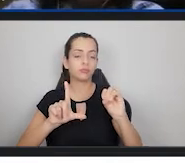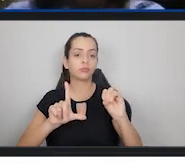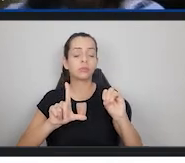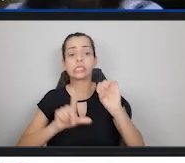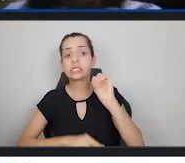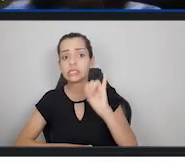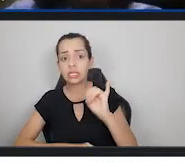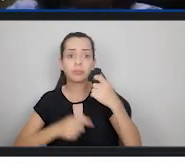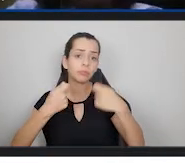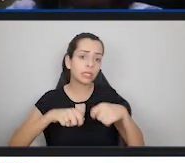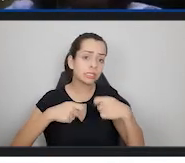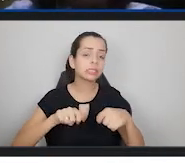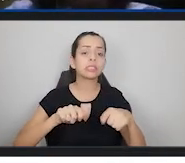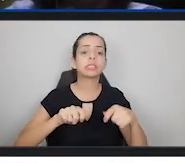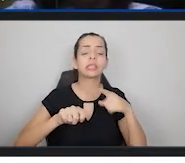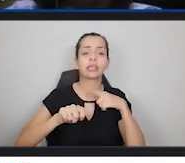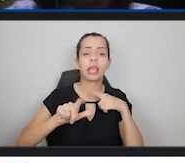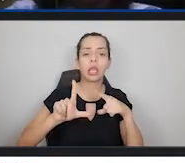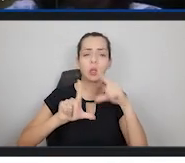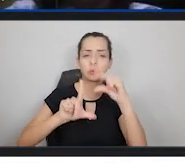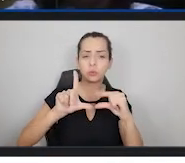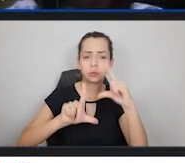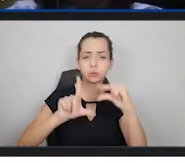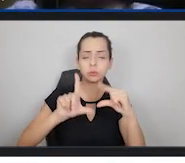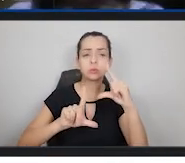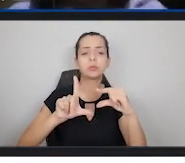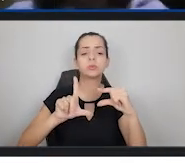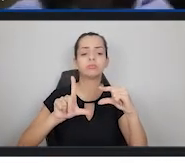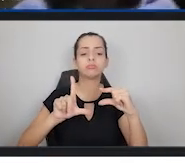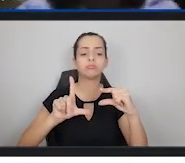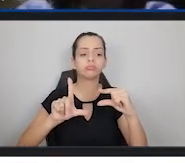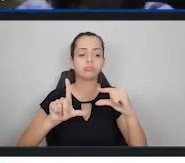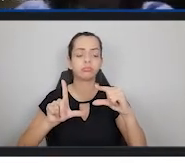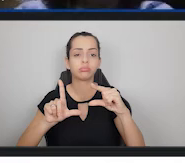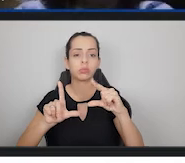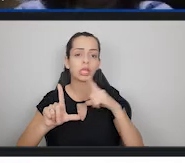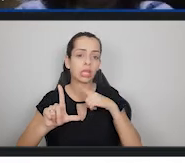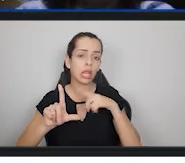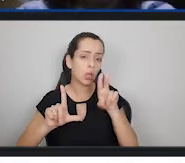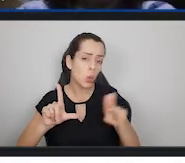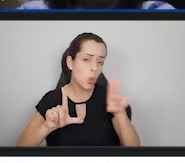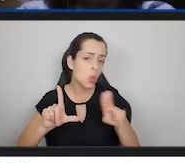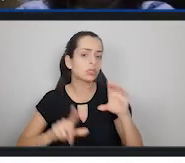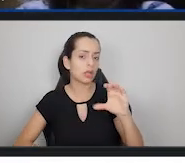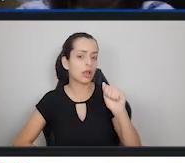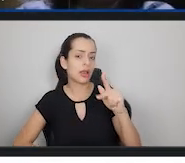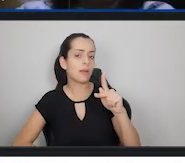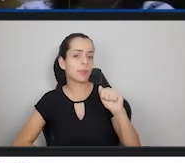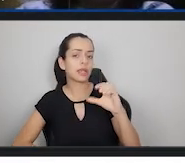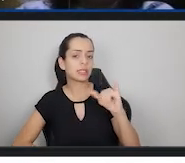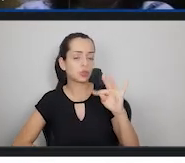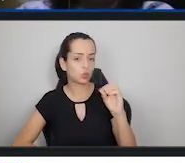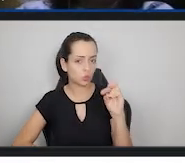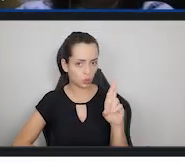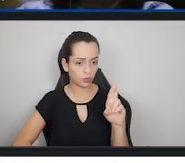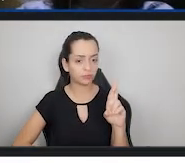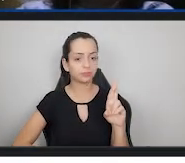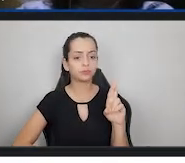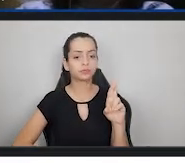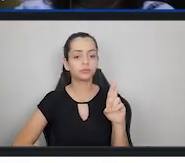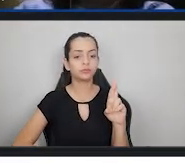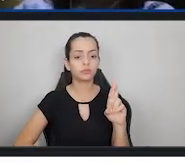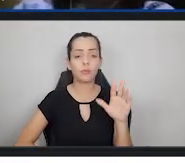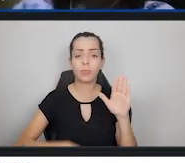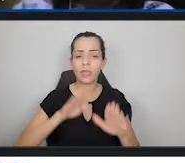Temos aqui um outro componente que é um banco de capacitores para fazer a compensação de reativo, normalmente no momento